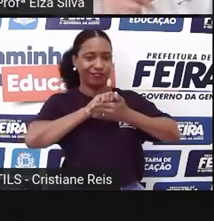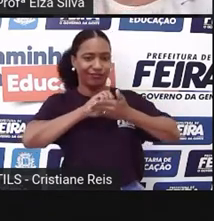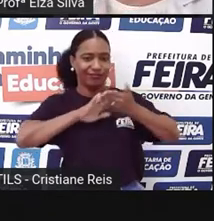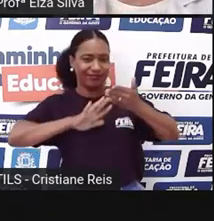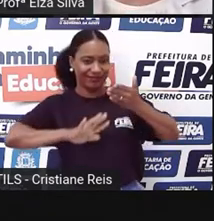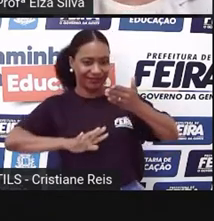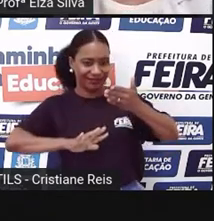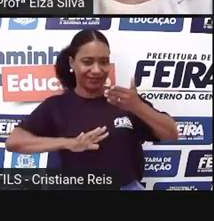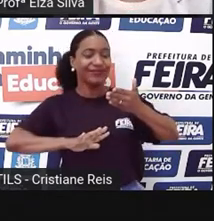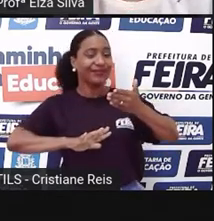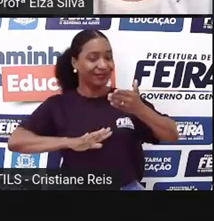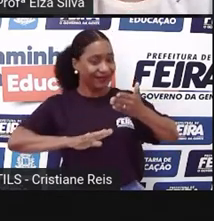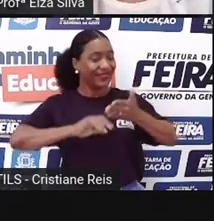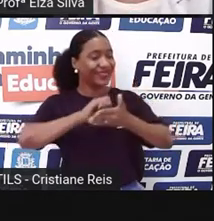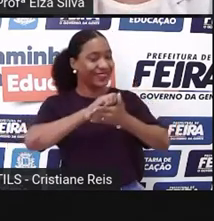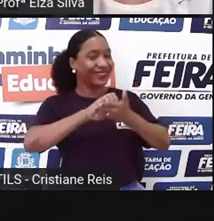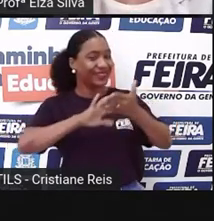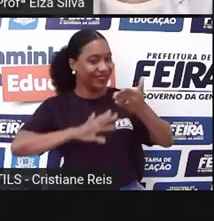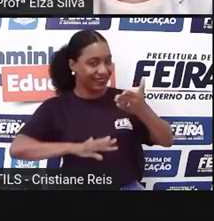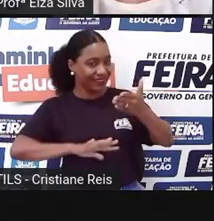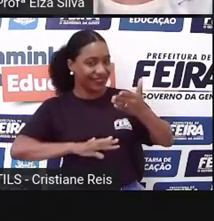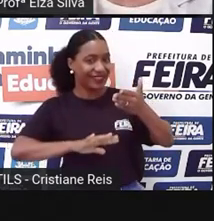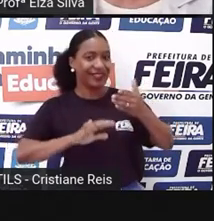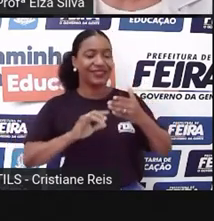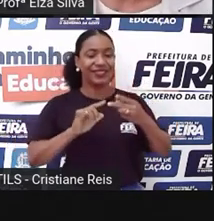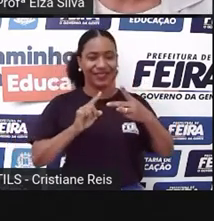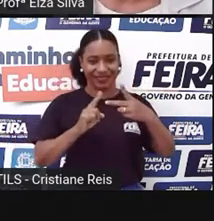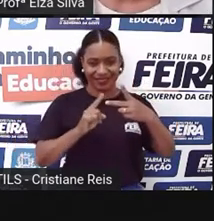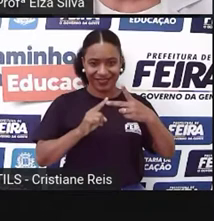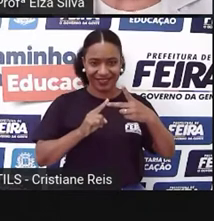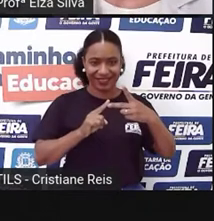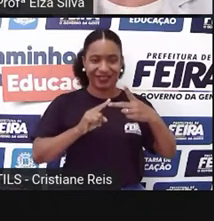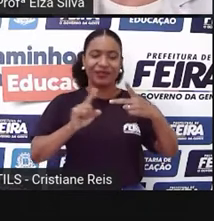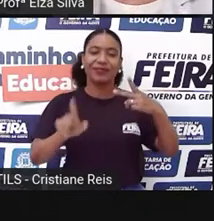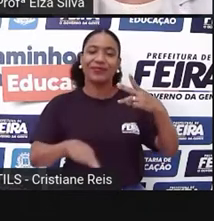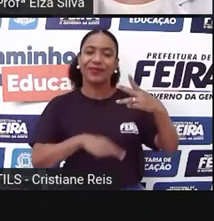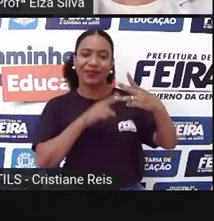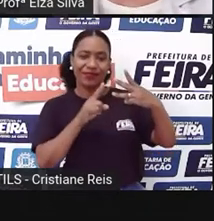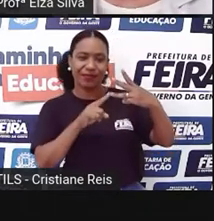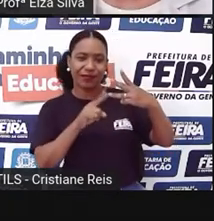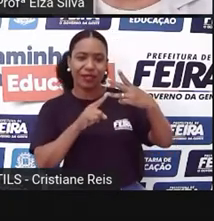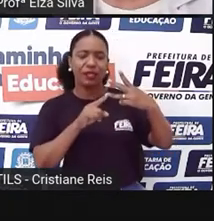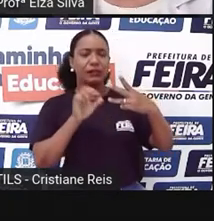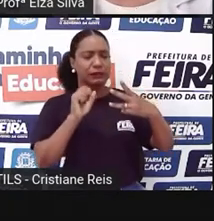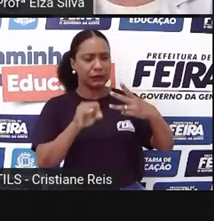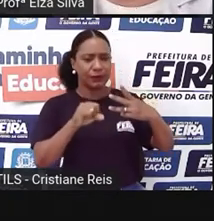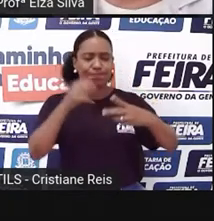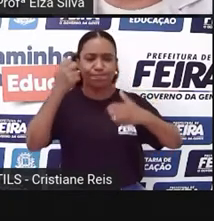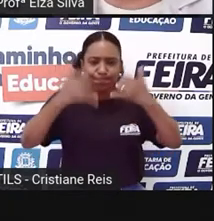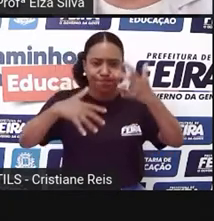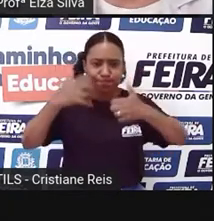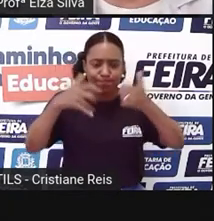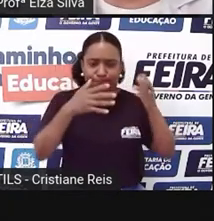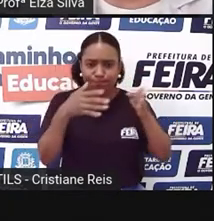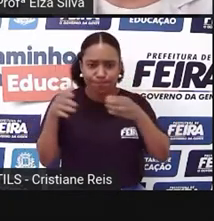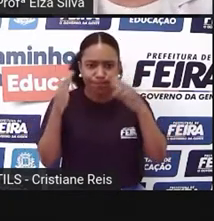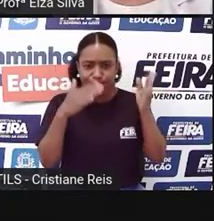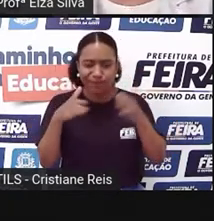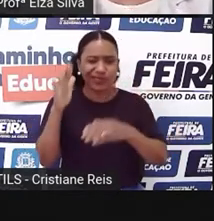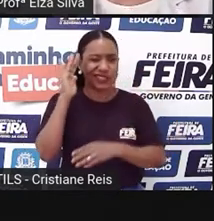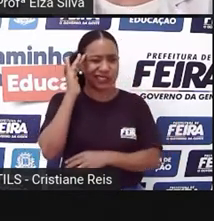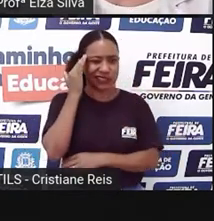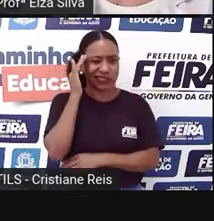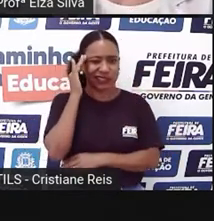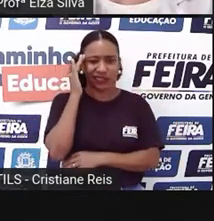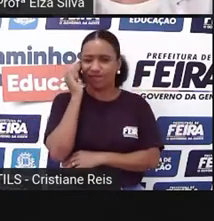que nós professores passamos para vocês, homework. E aquelas doubts, que são as dúvidas que surgem durante